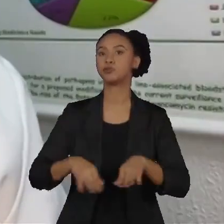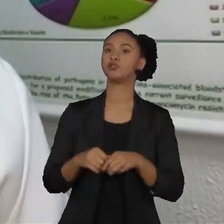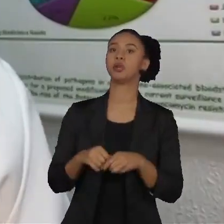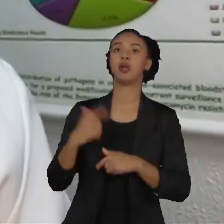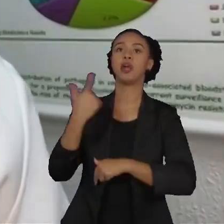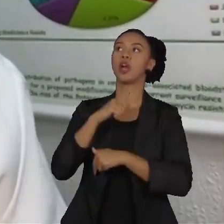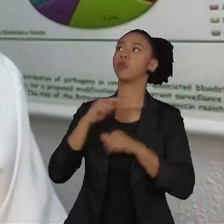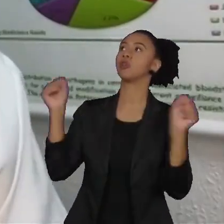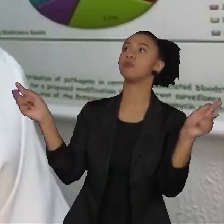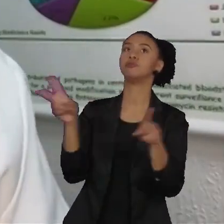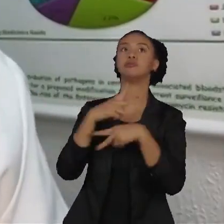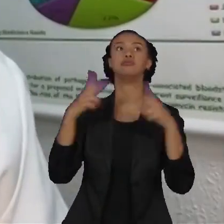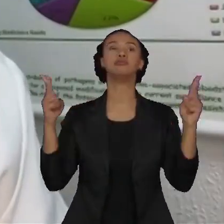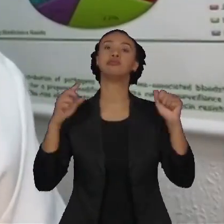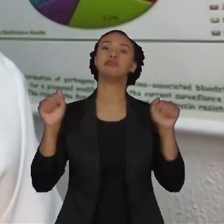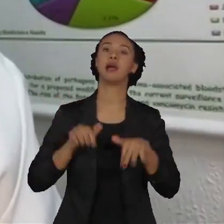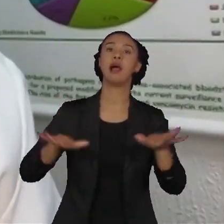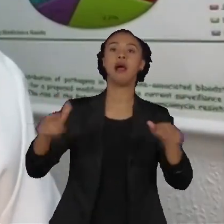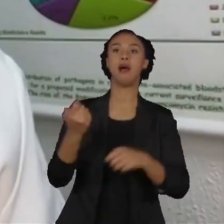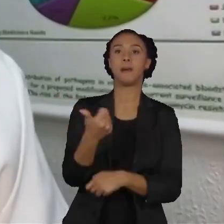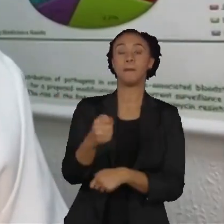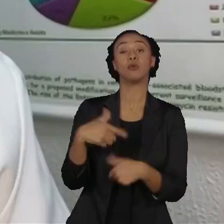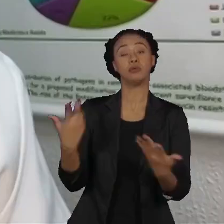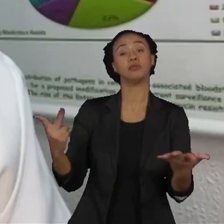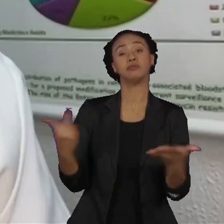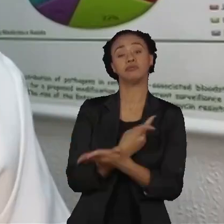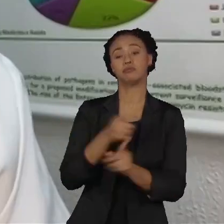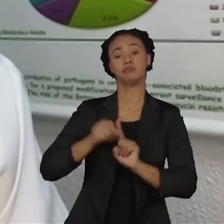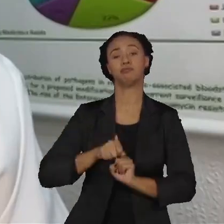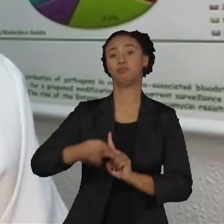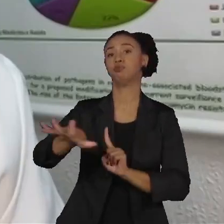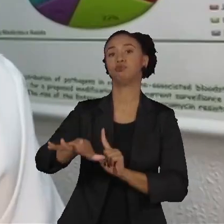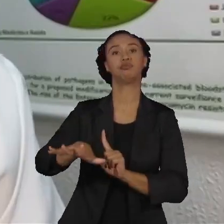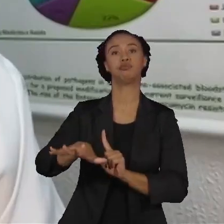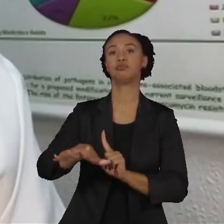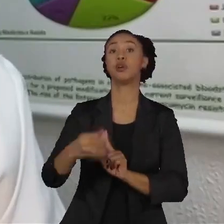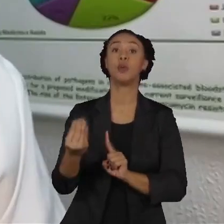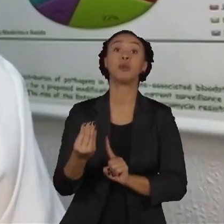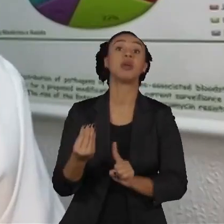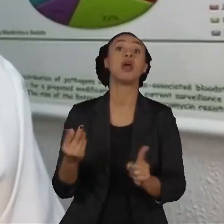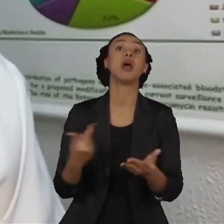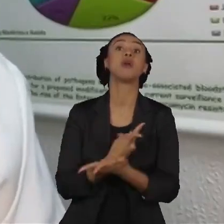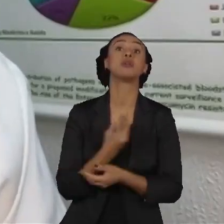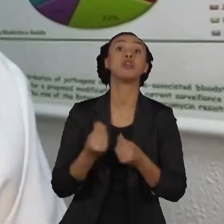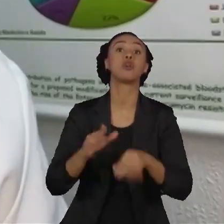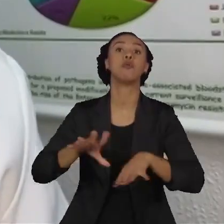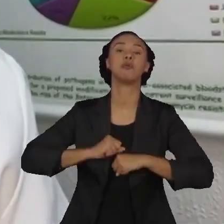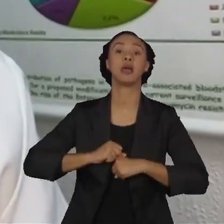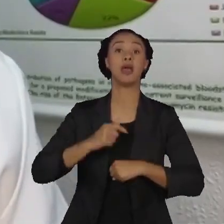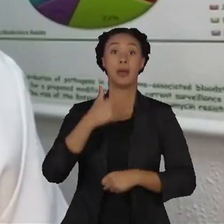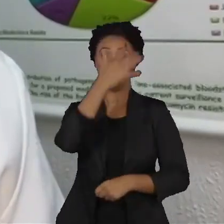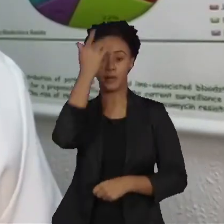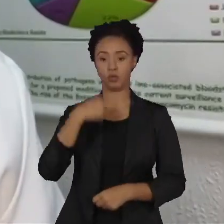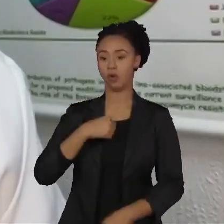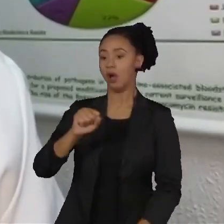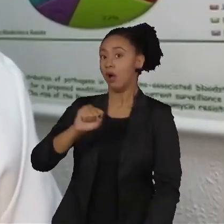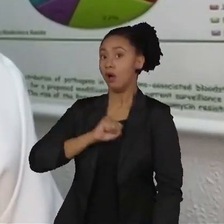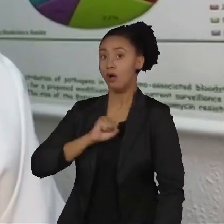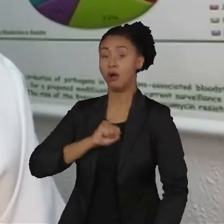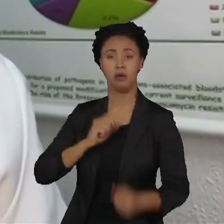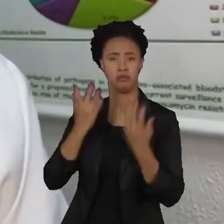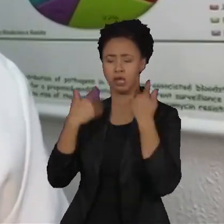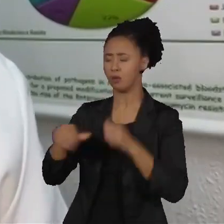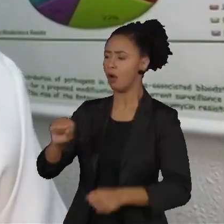ventilação, facilmente o bacilo é disseminado, porque ele passa através da tosse. Então, pessoas que estão tossindo e